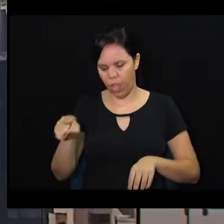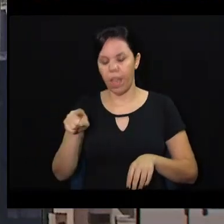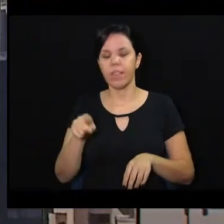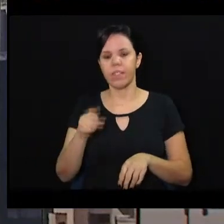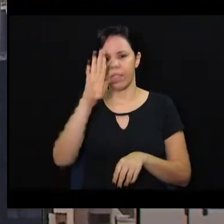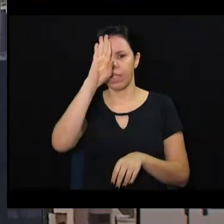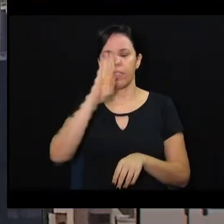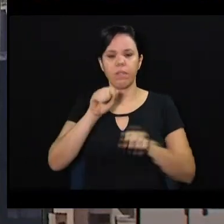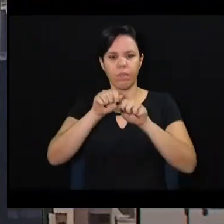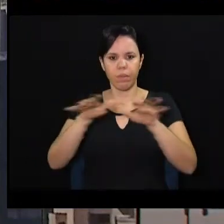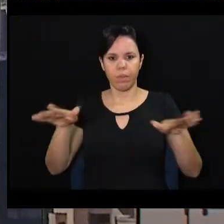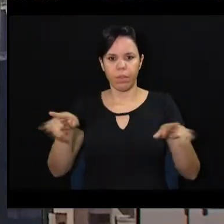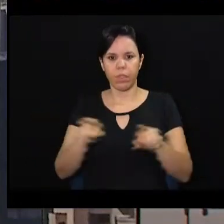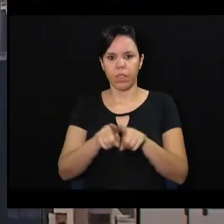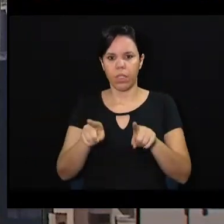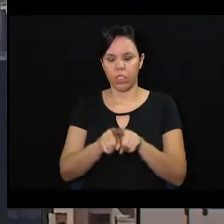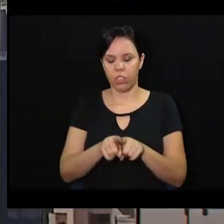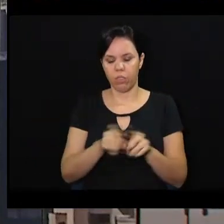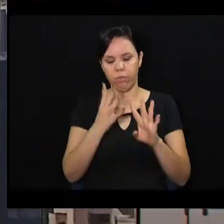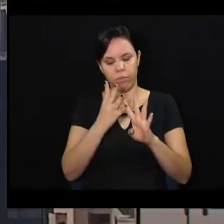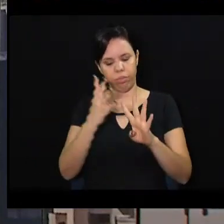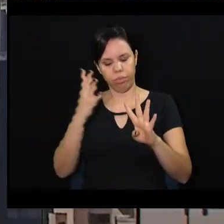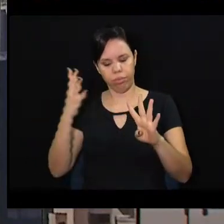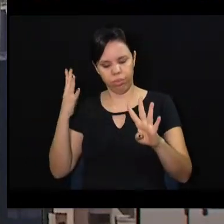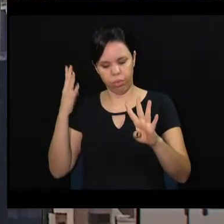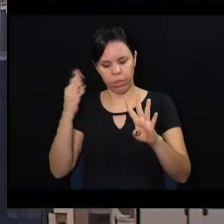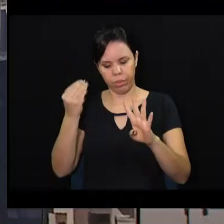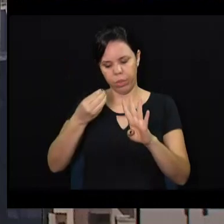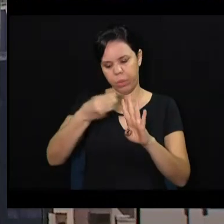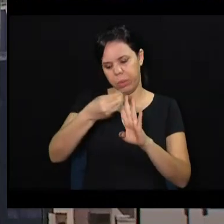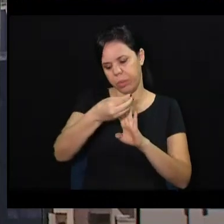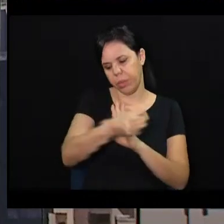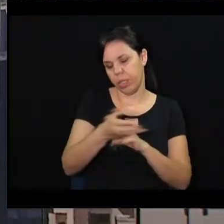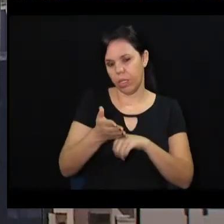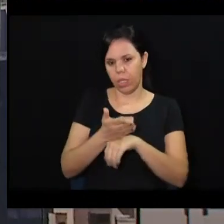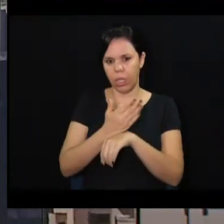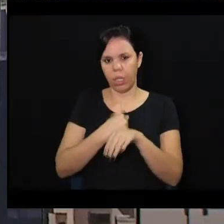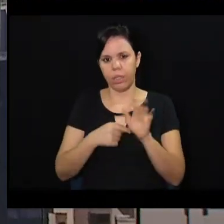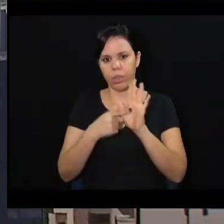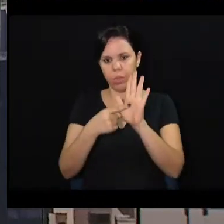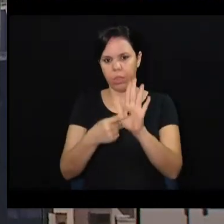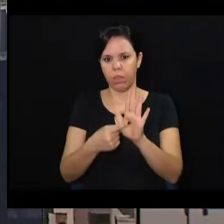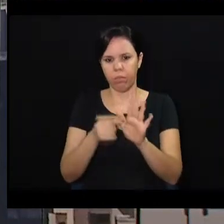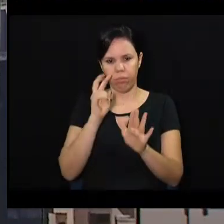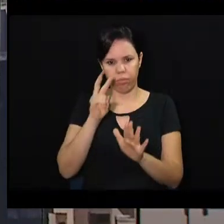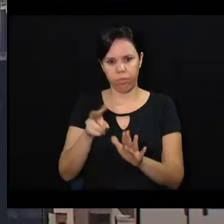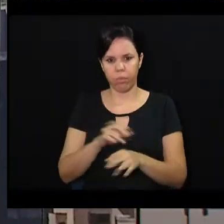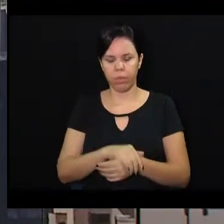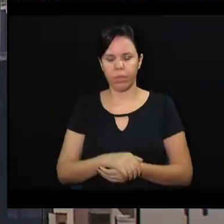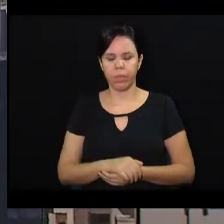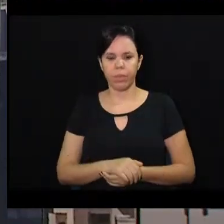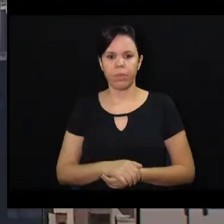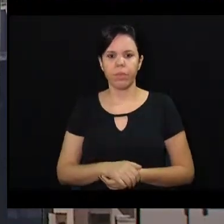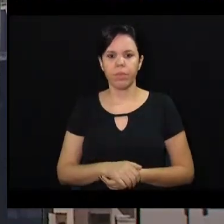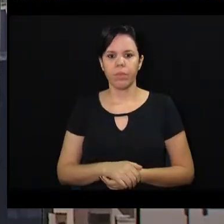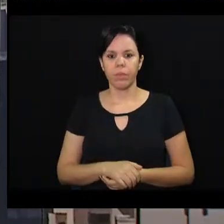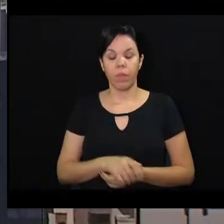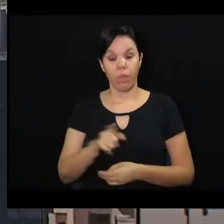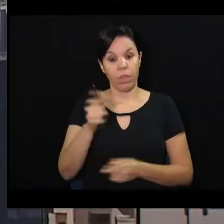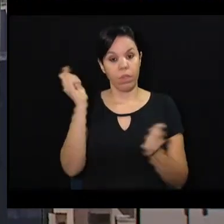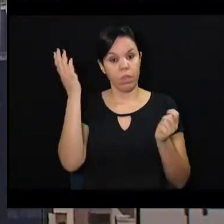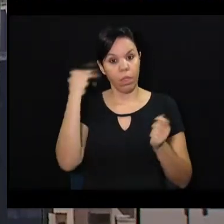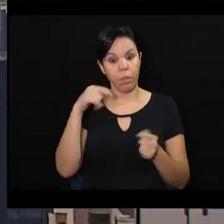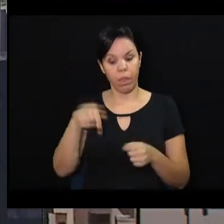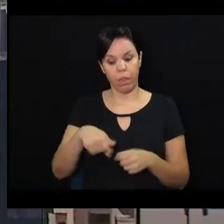e distribuídos por ordem de chegada antes das apresentações. Vale a pena conferir, hein? E você sabia